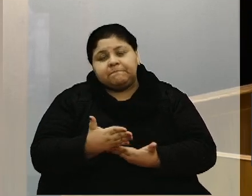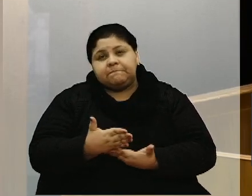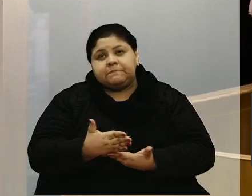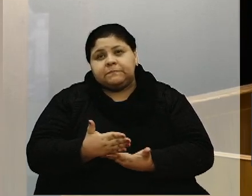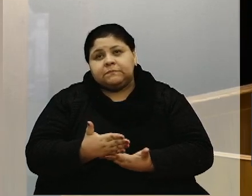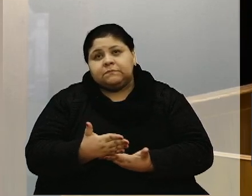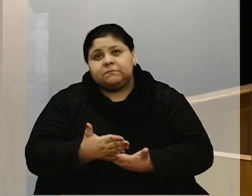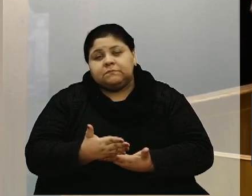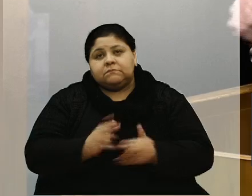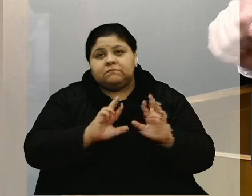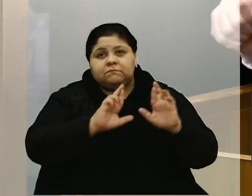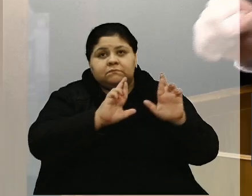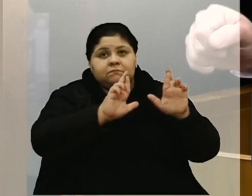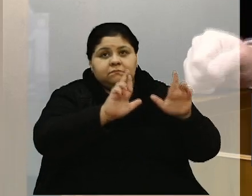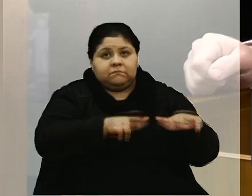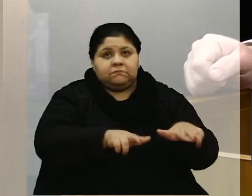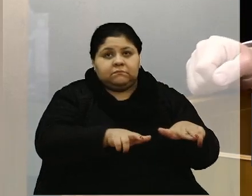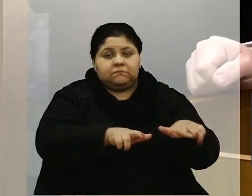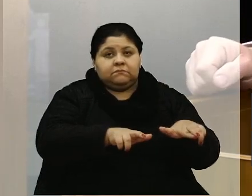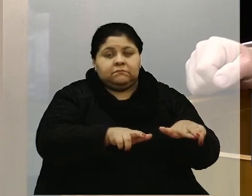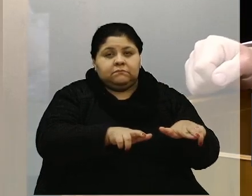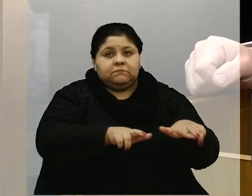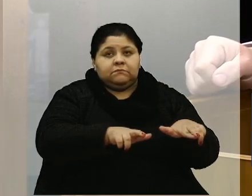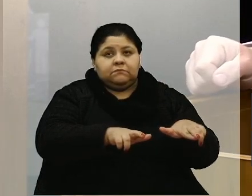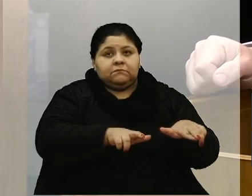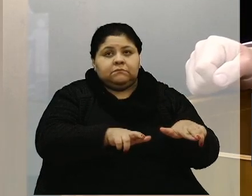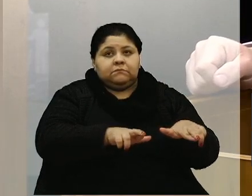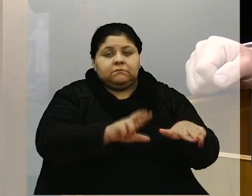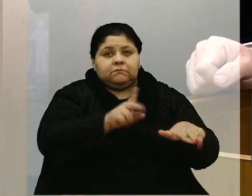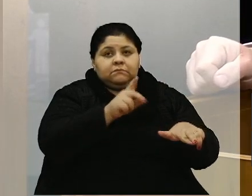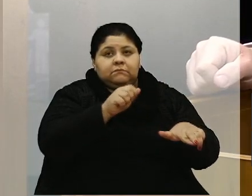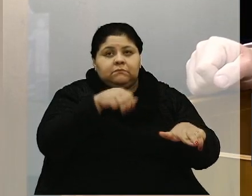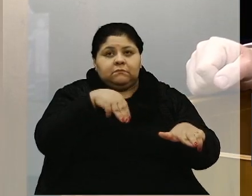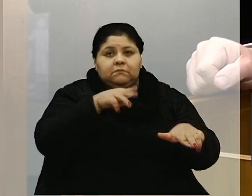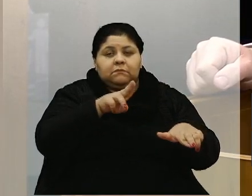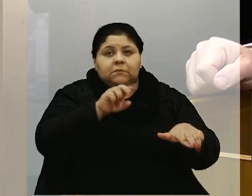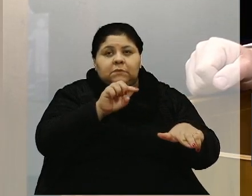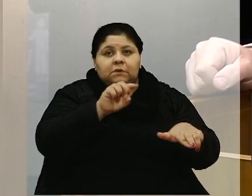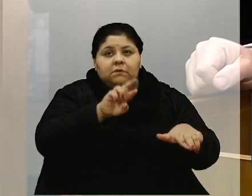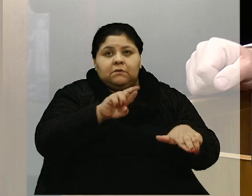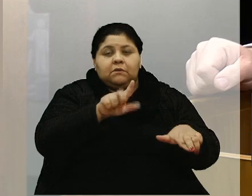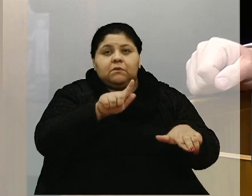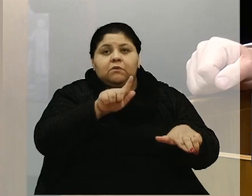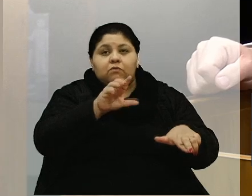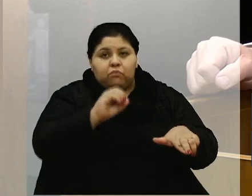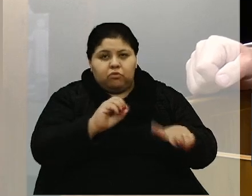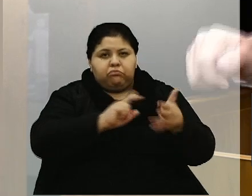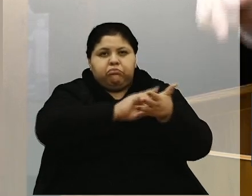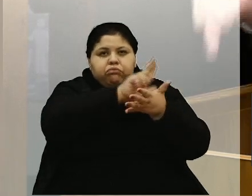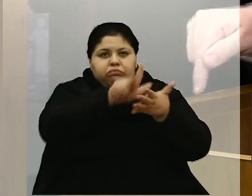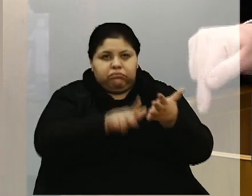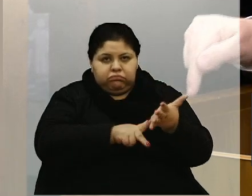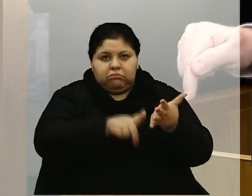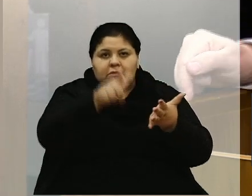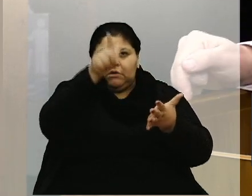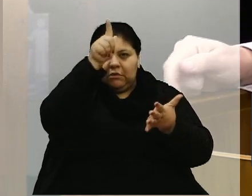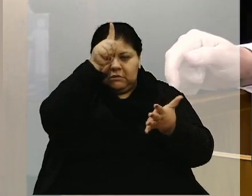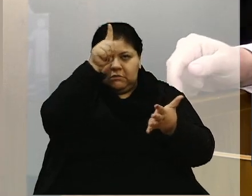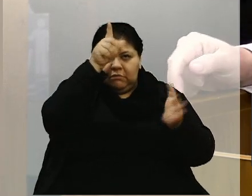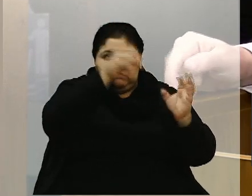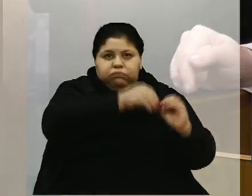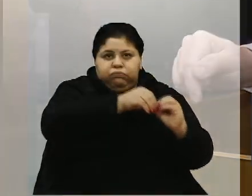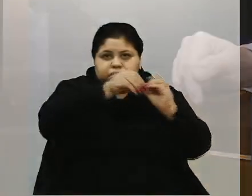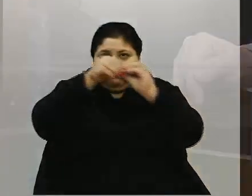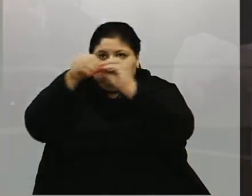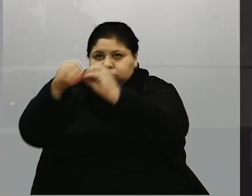da região de Holstein, Hamburgo, Mecklemburgo e Hannover. Eles desembarcaram